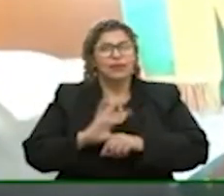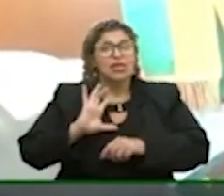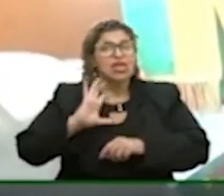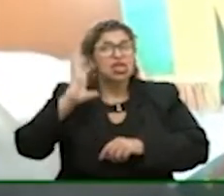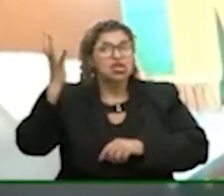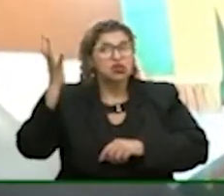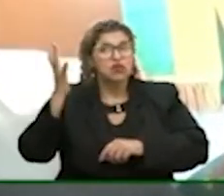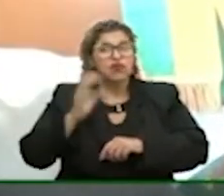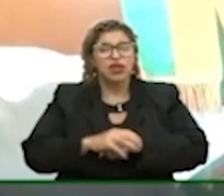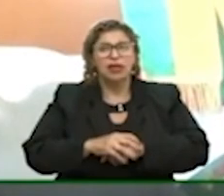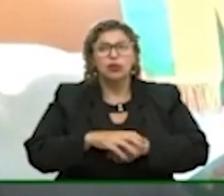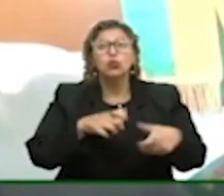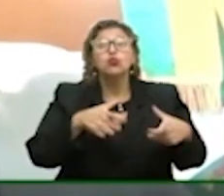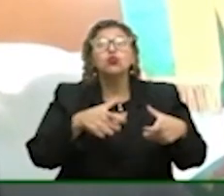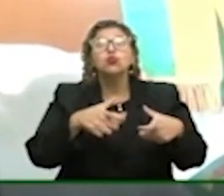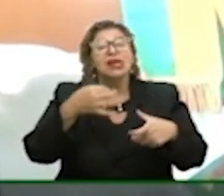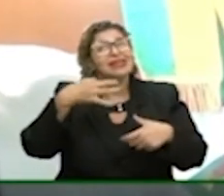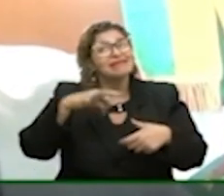em seu lugar.